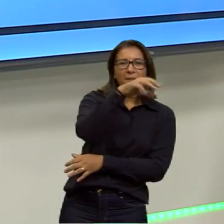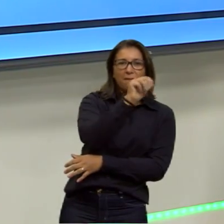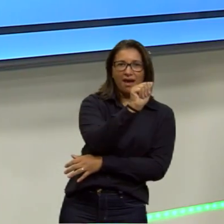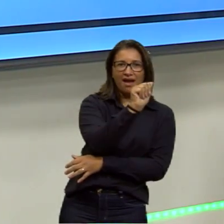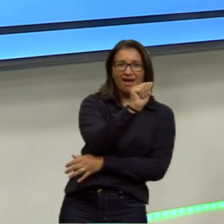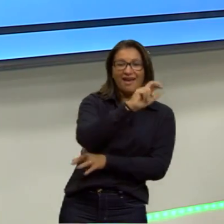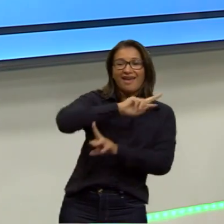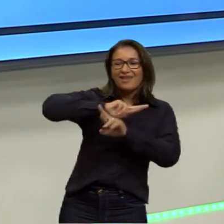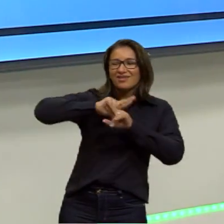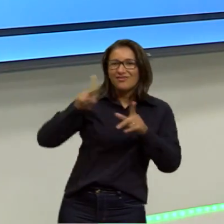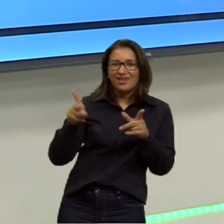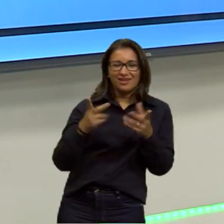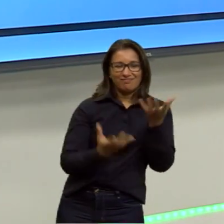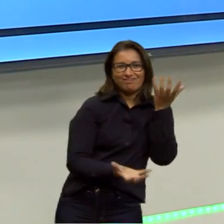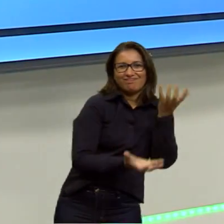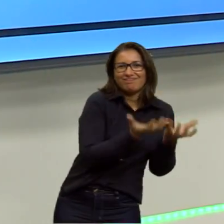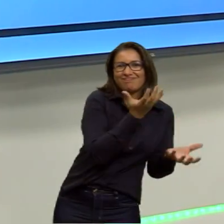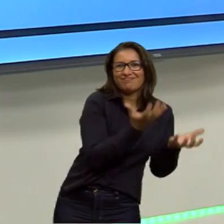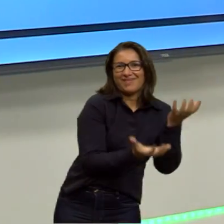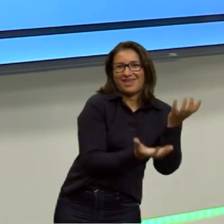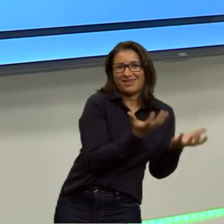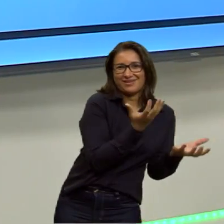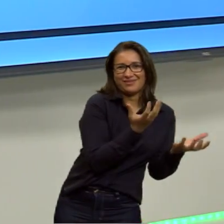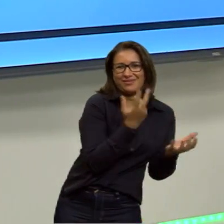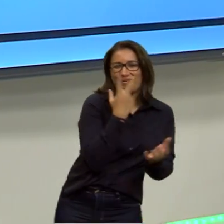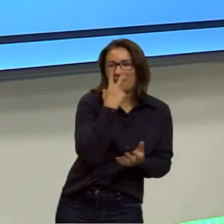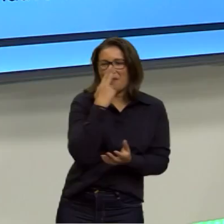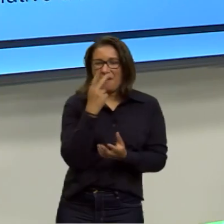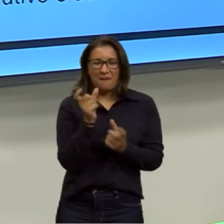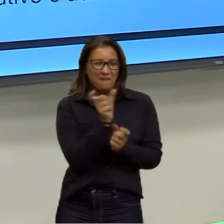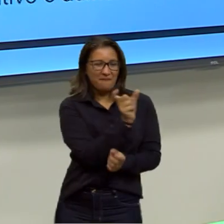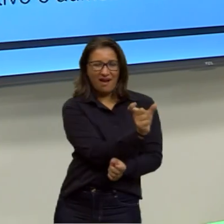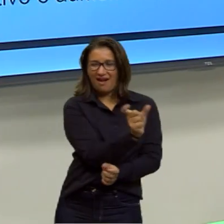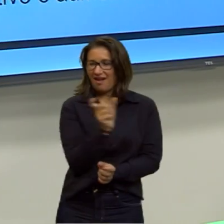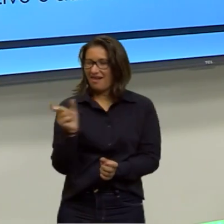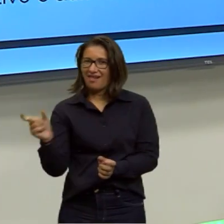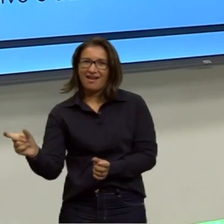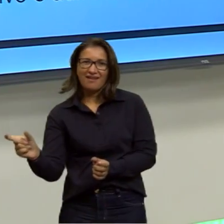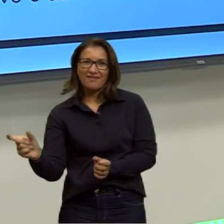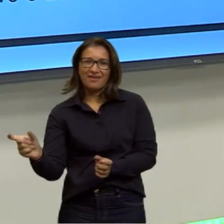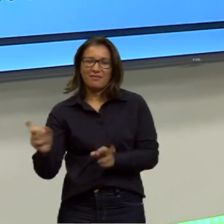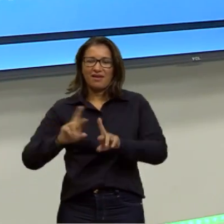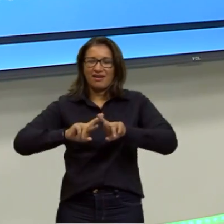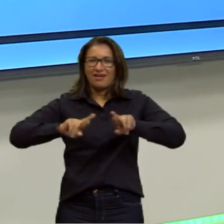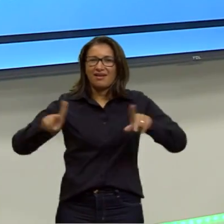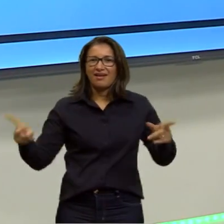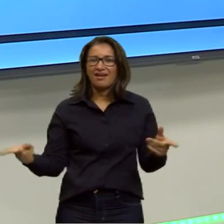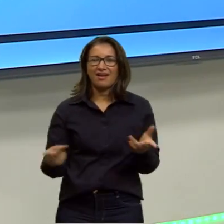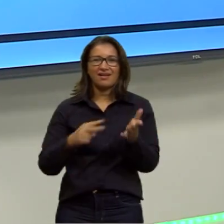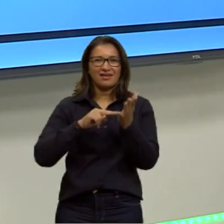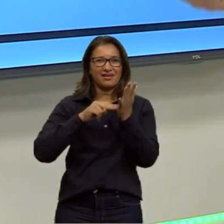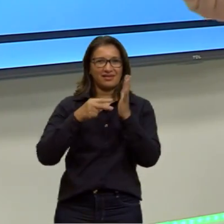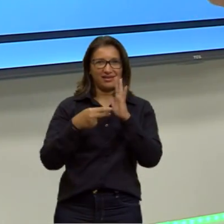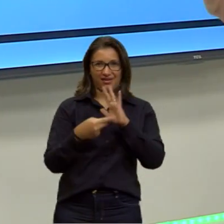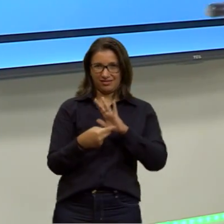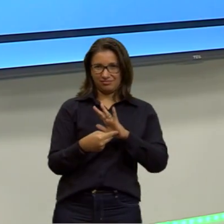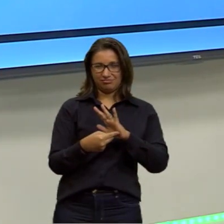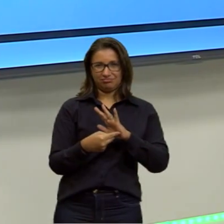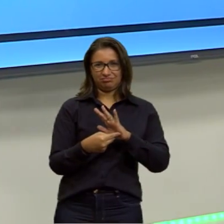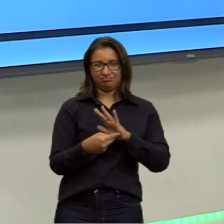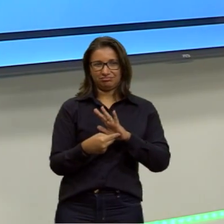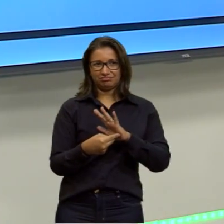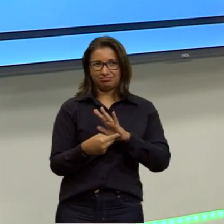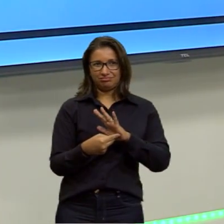então assim a gente chega no mercado e pede eu quero 200 quilogramas de queijo e não 200